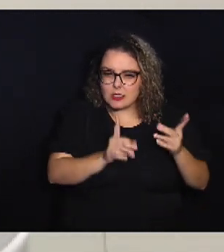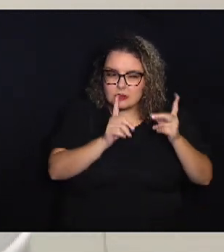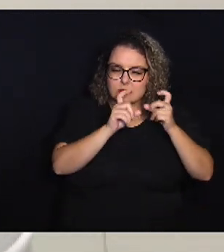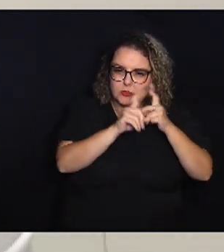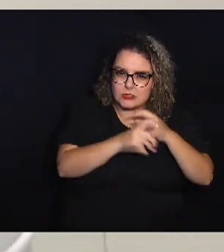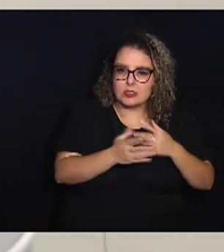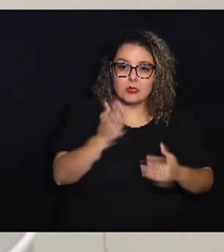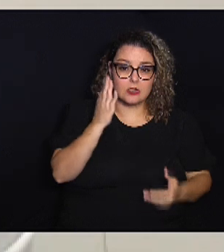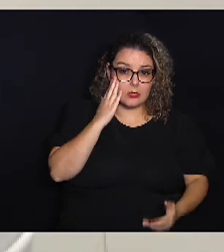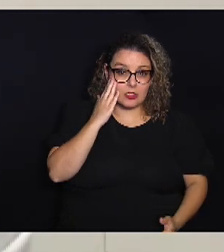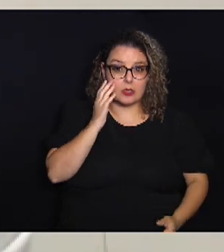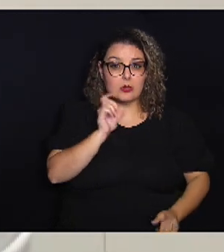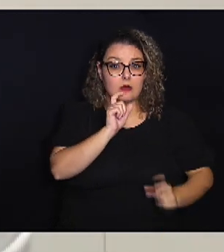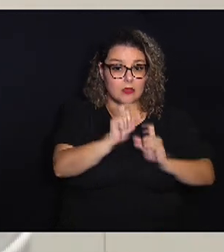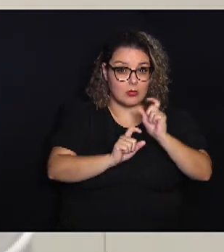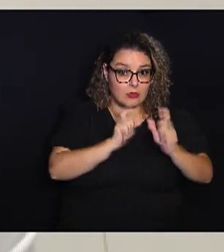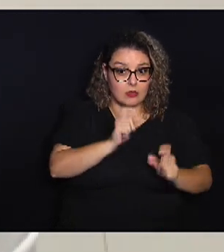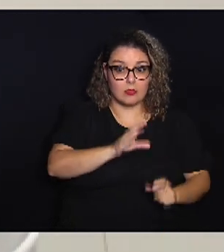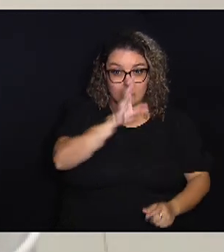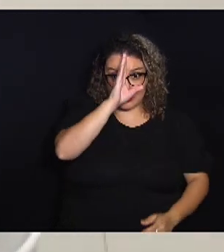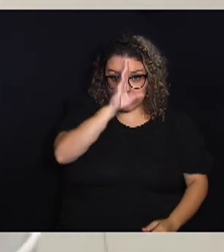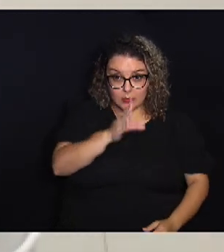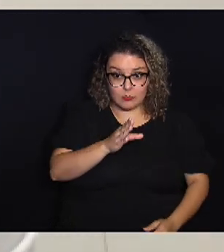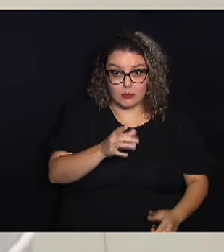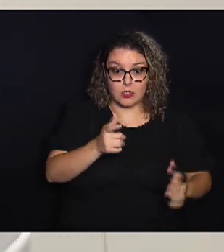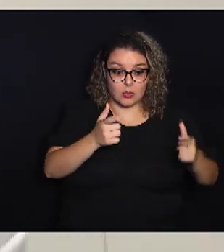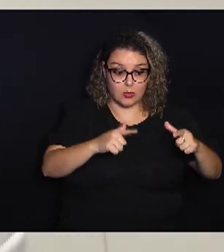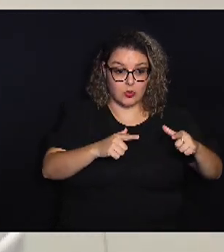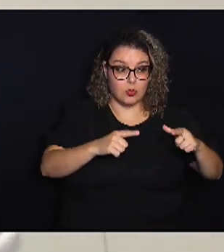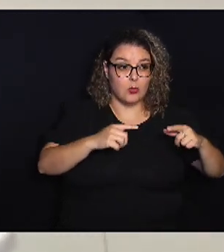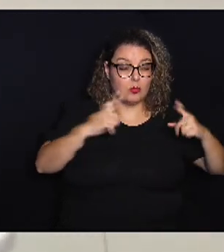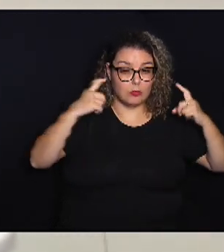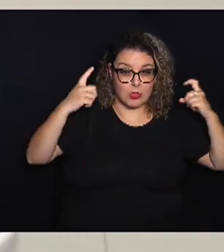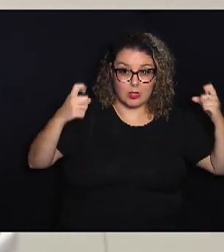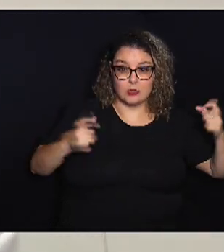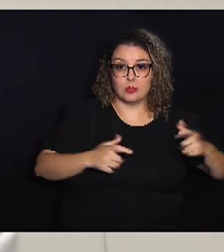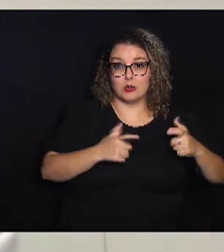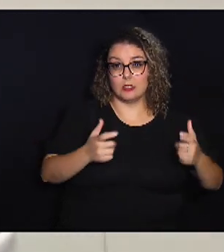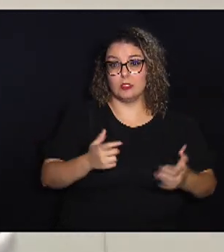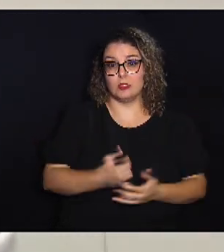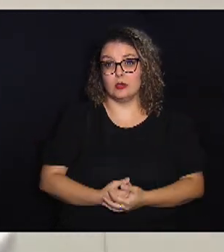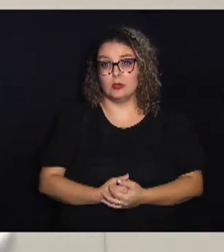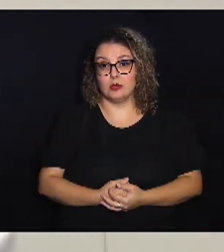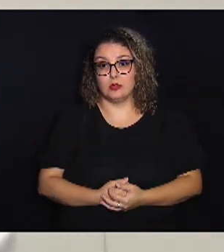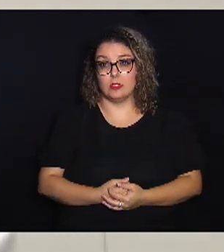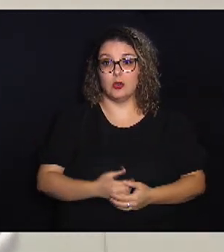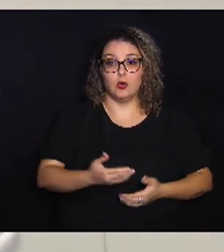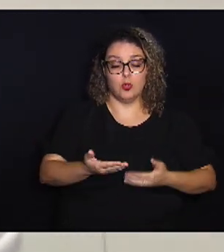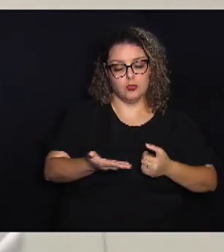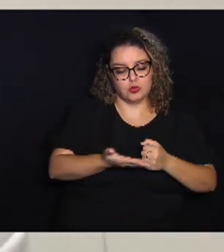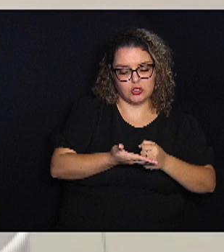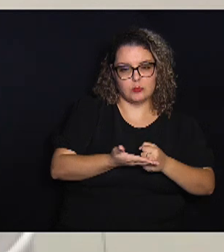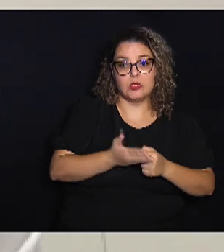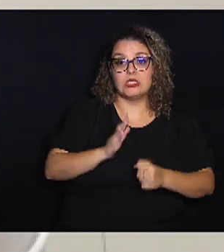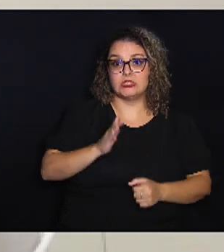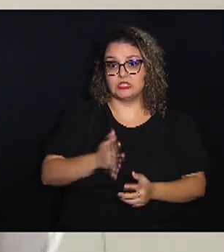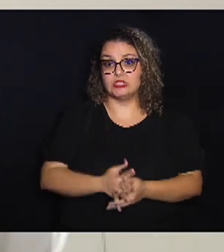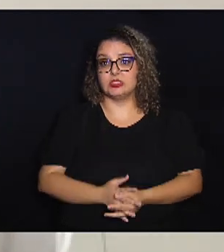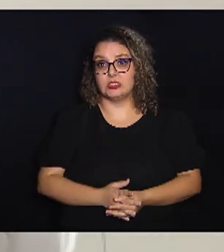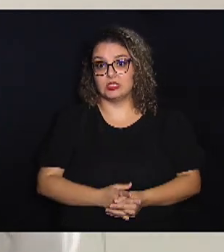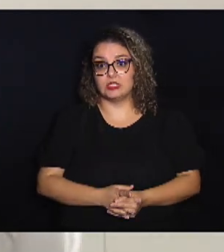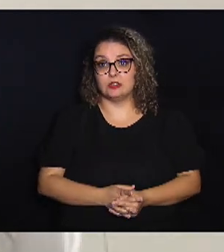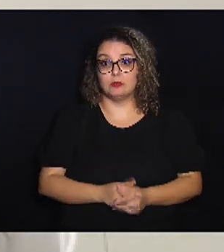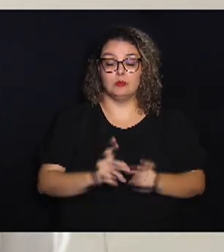em entender a fala, principalmente em ambiente ruidoso. Lá no grau moderado já, ela tem